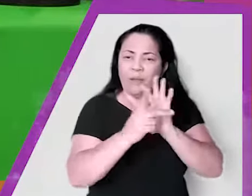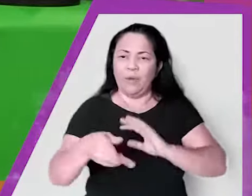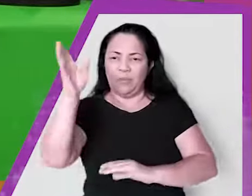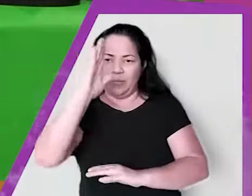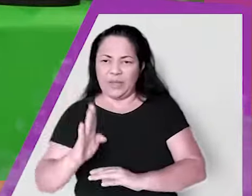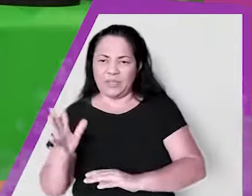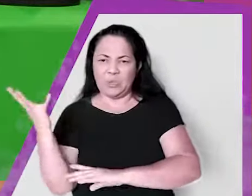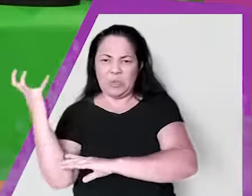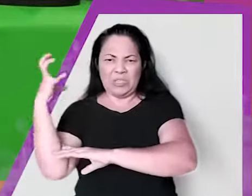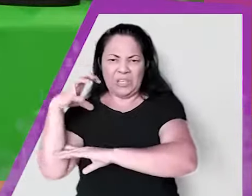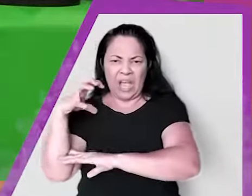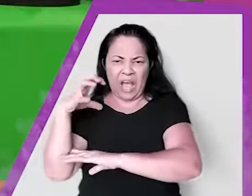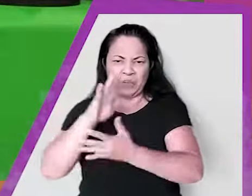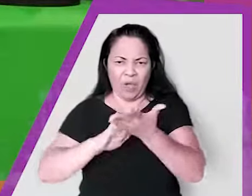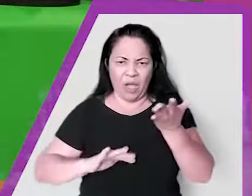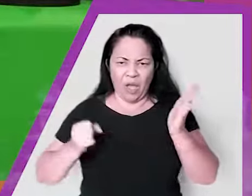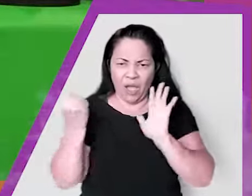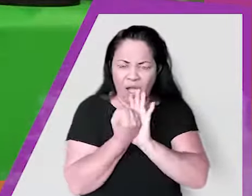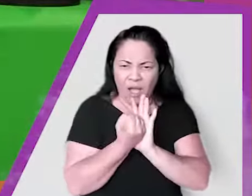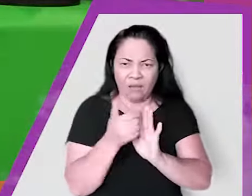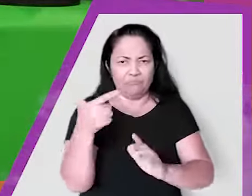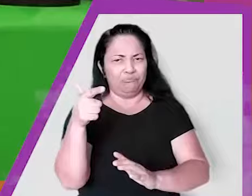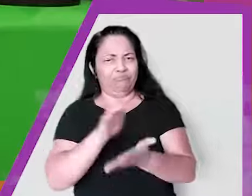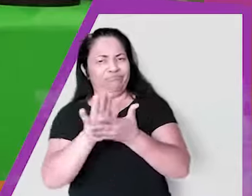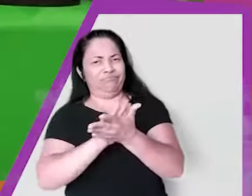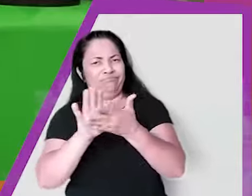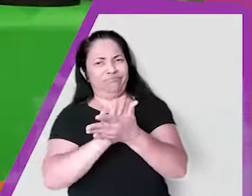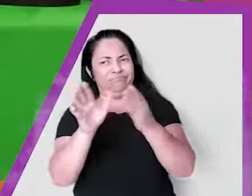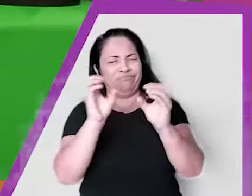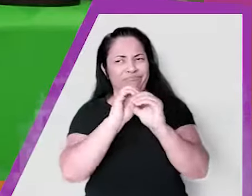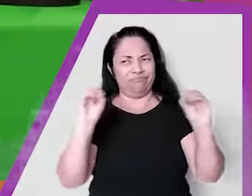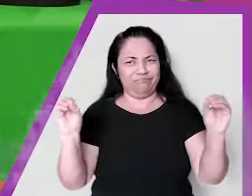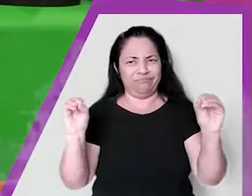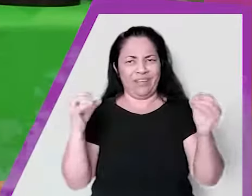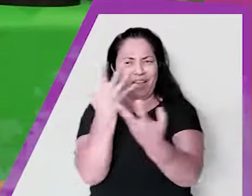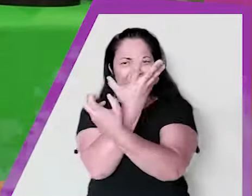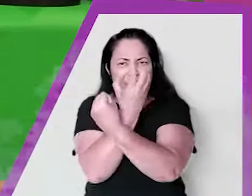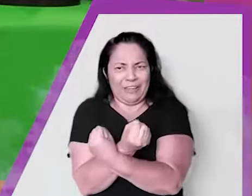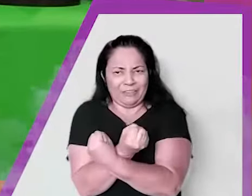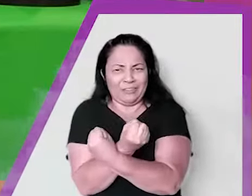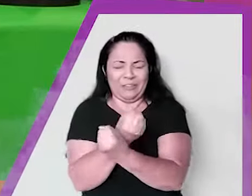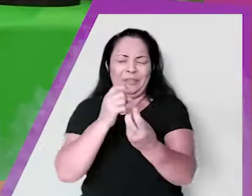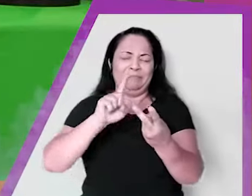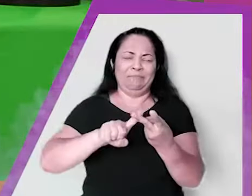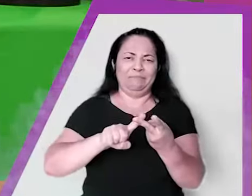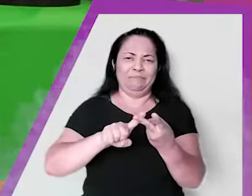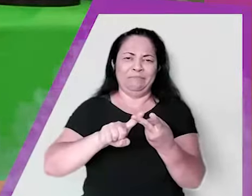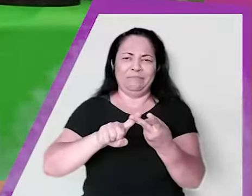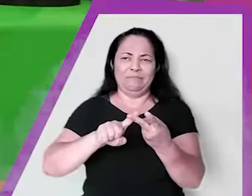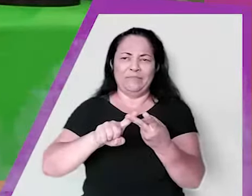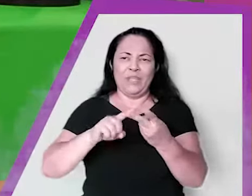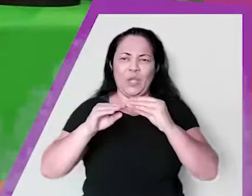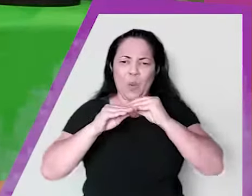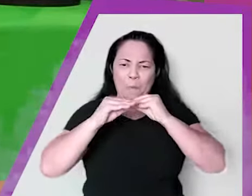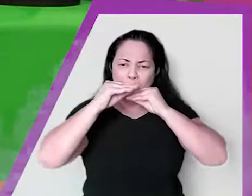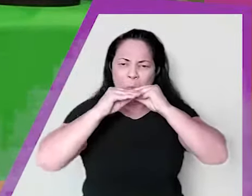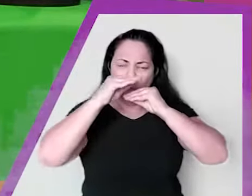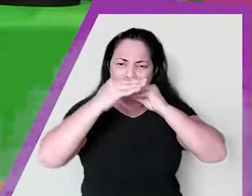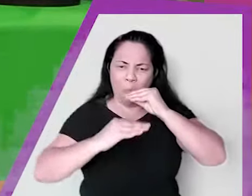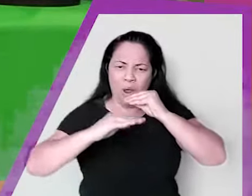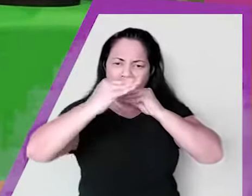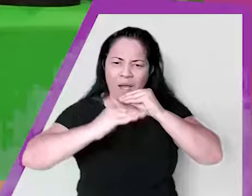são patrimônios nacionais. E o Cerrado? Cerrado não. Vale dizer que a Caatinga e o